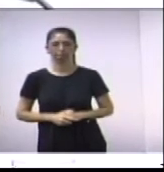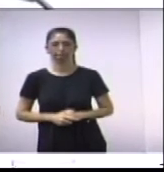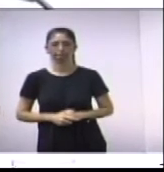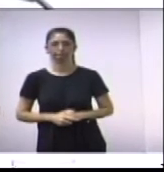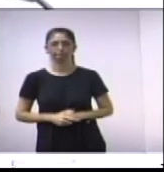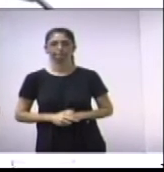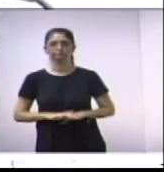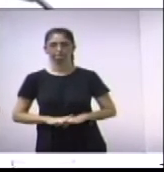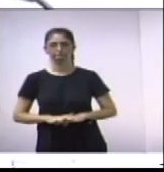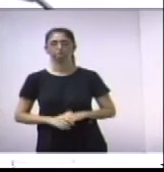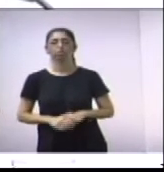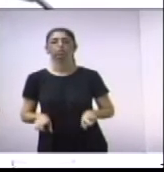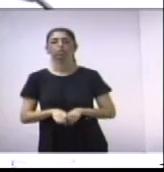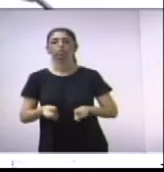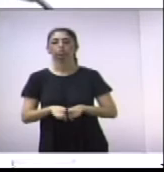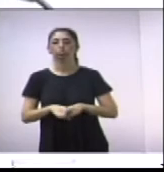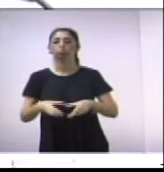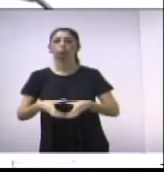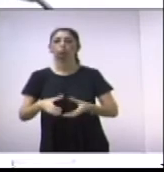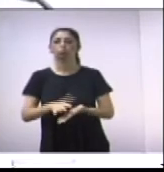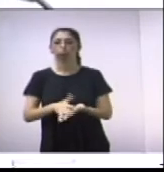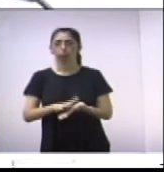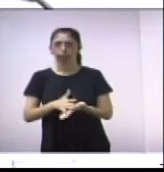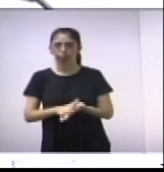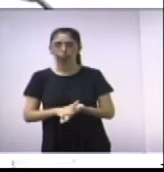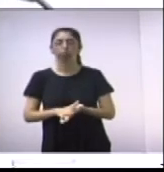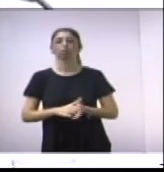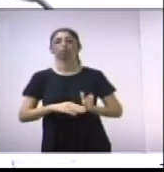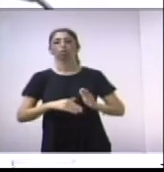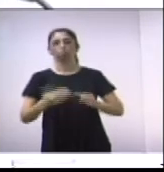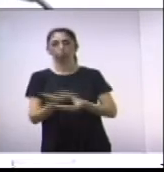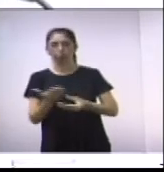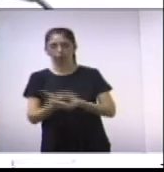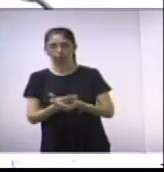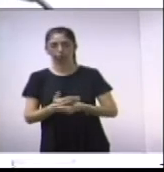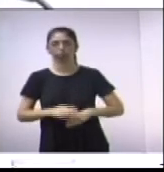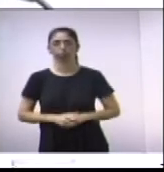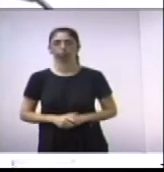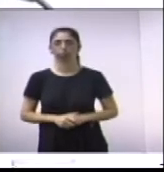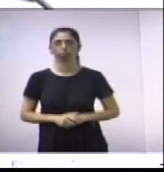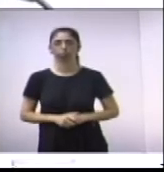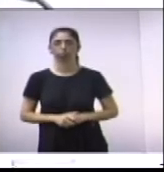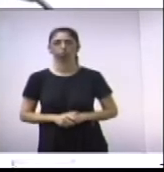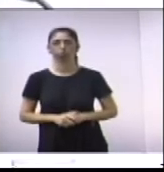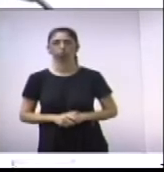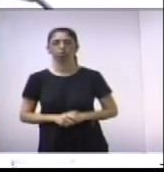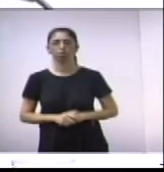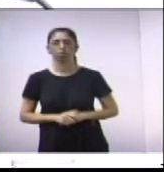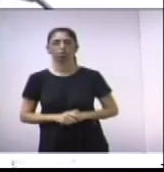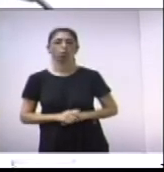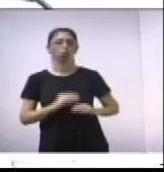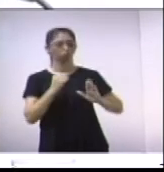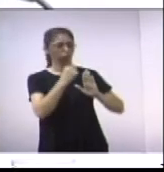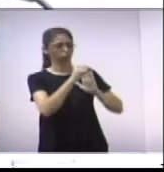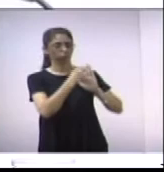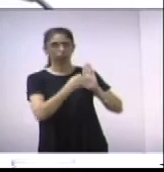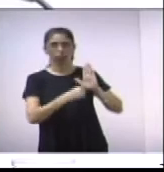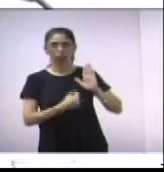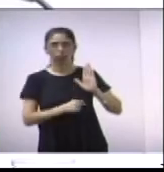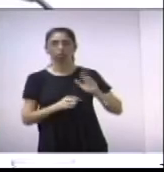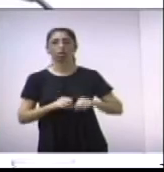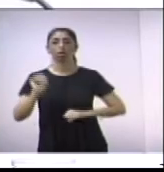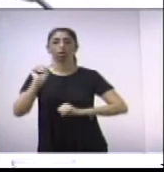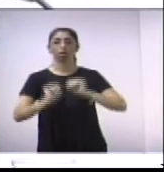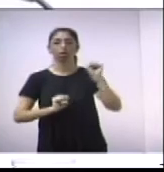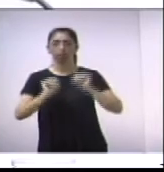ou irregularidade formal do pregão versado nesses autos, é inequívoco que a empresa ré e